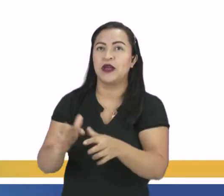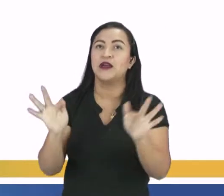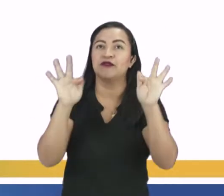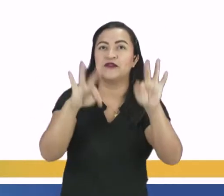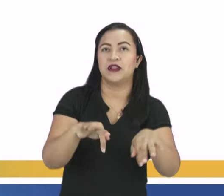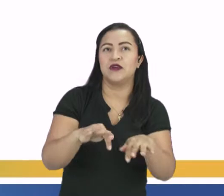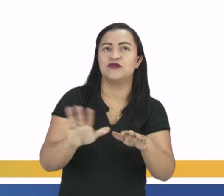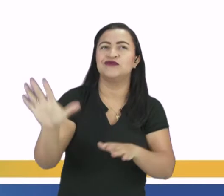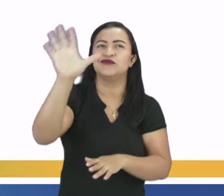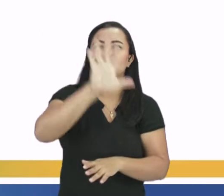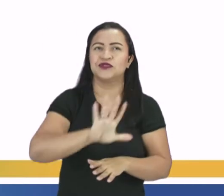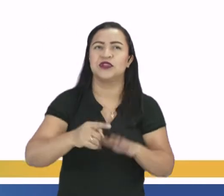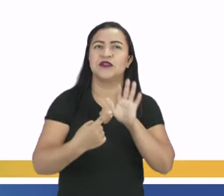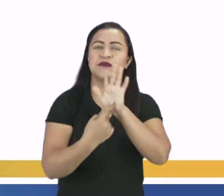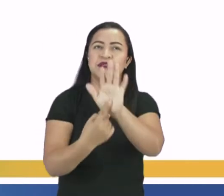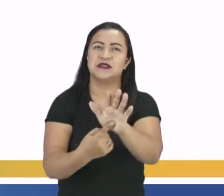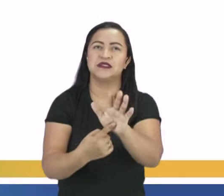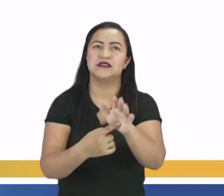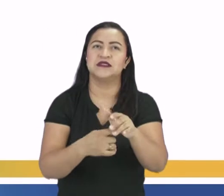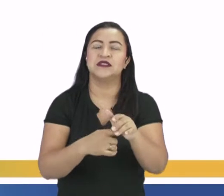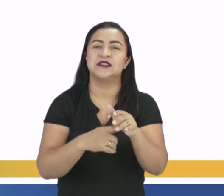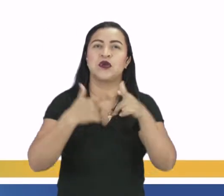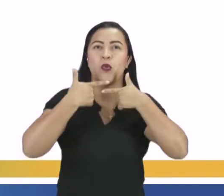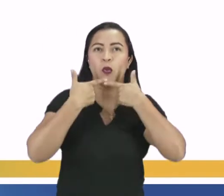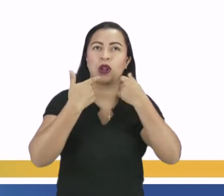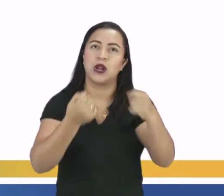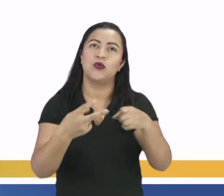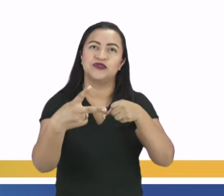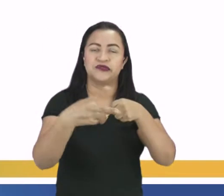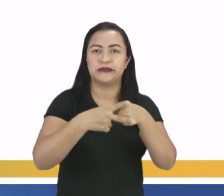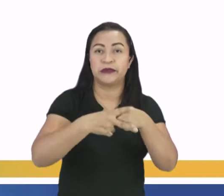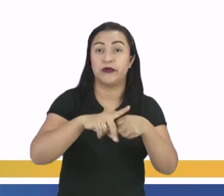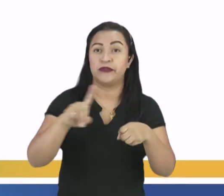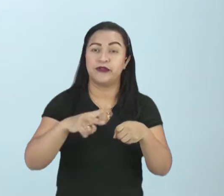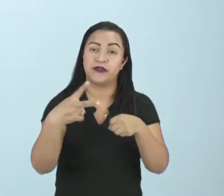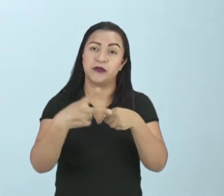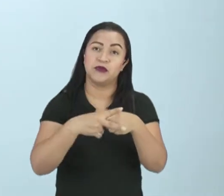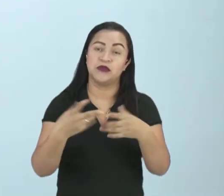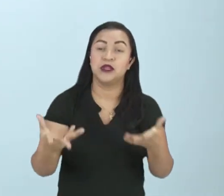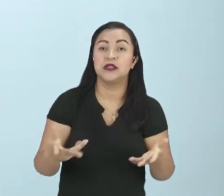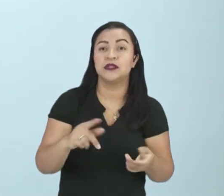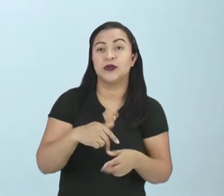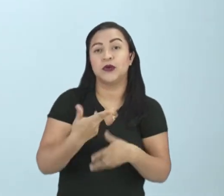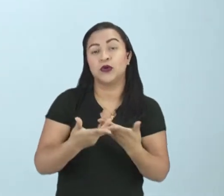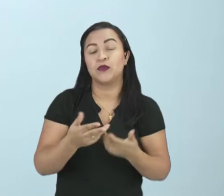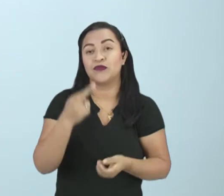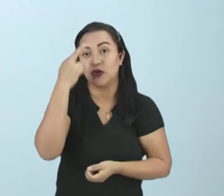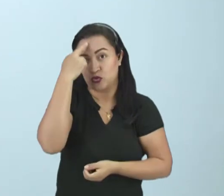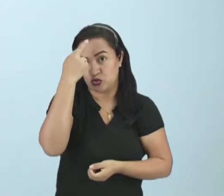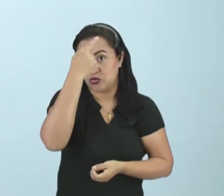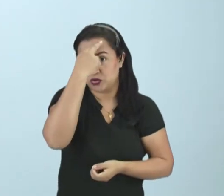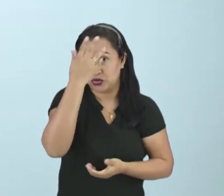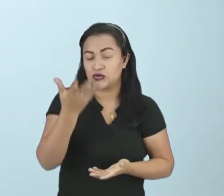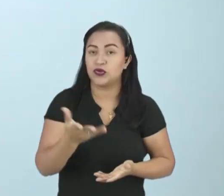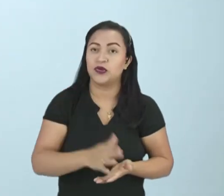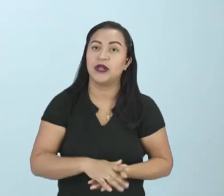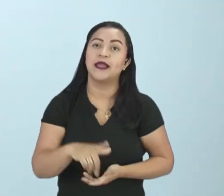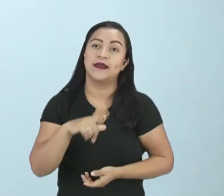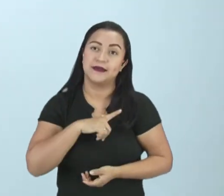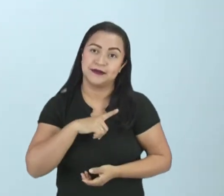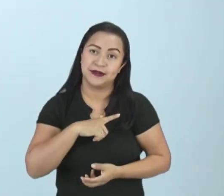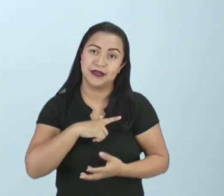verbal. Então, por ser um texto narrativo, né, que vai contar uma história, ele vai possuir